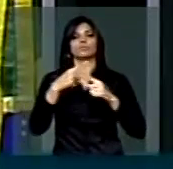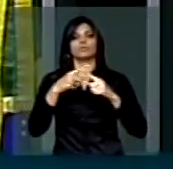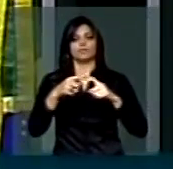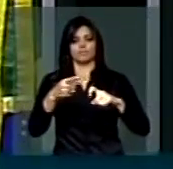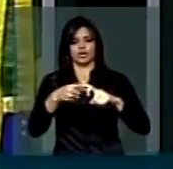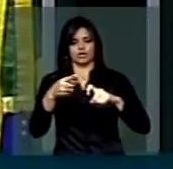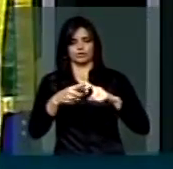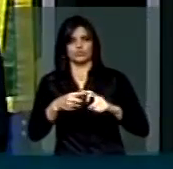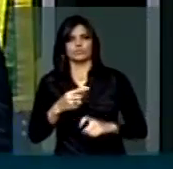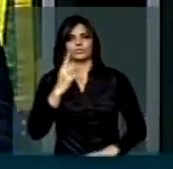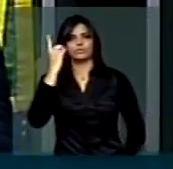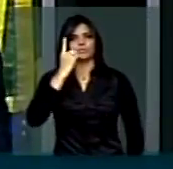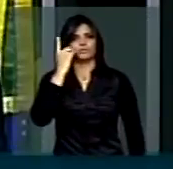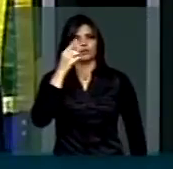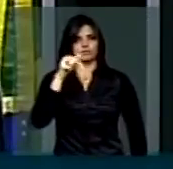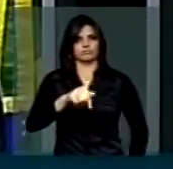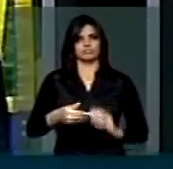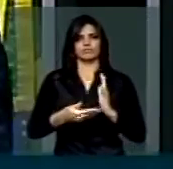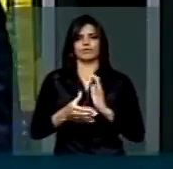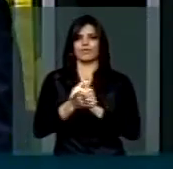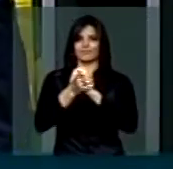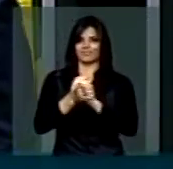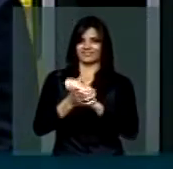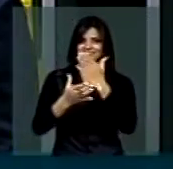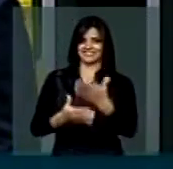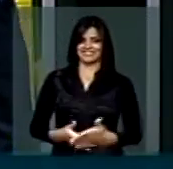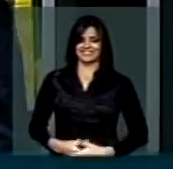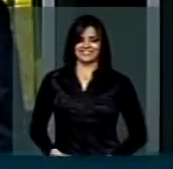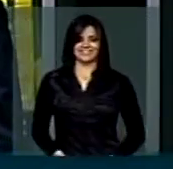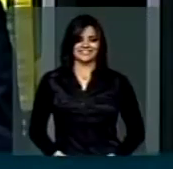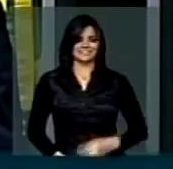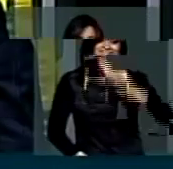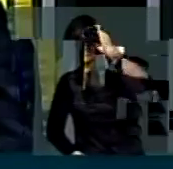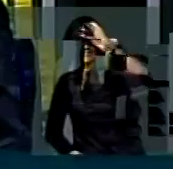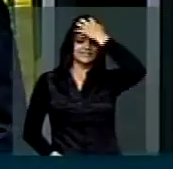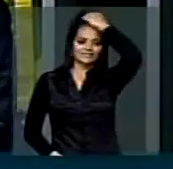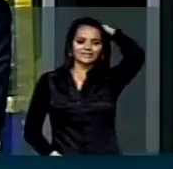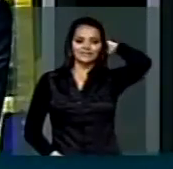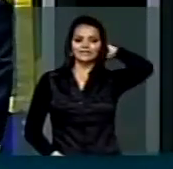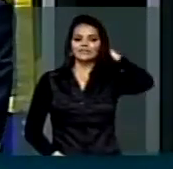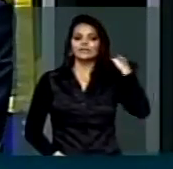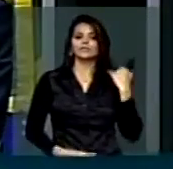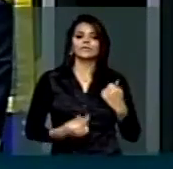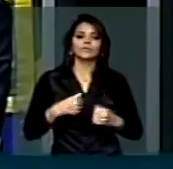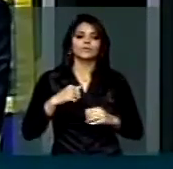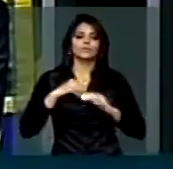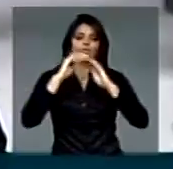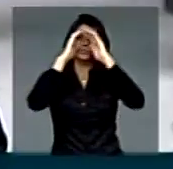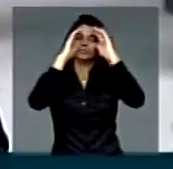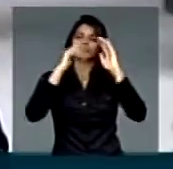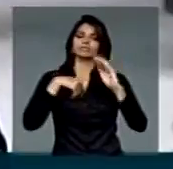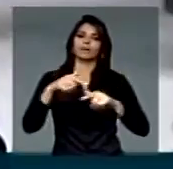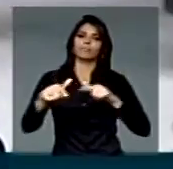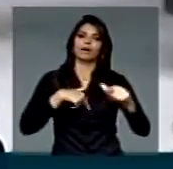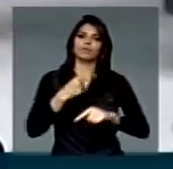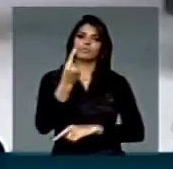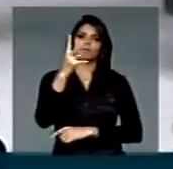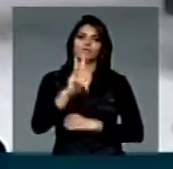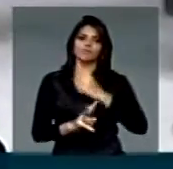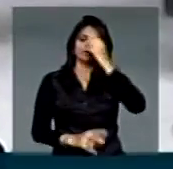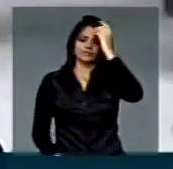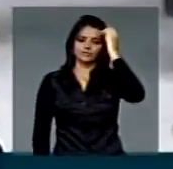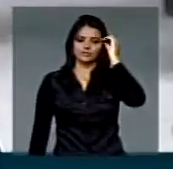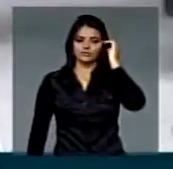como deputado desta casa, cumprimentar Vossa Excelência. Vossa Excelência que cumpre o seu primeiro mandato nesta casa de uma